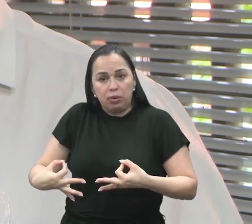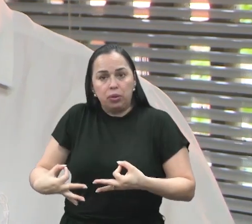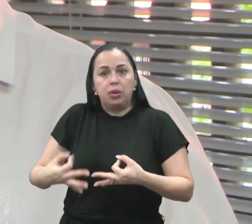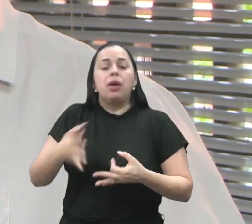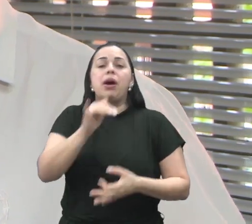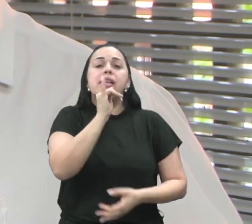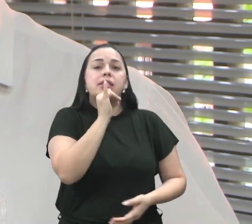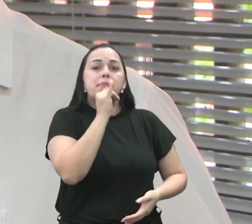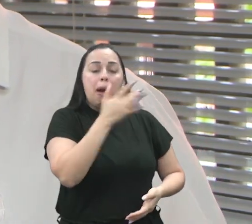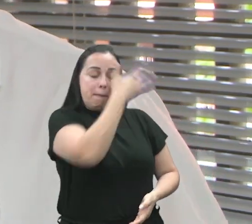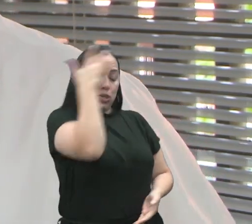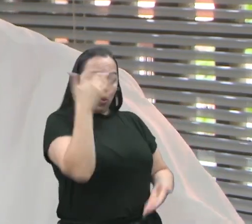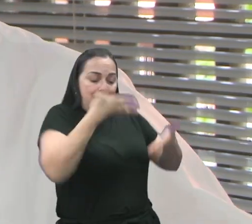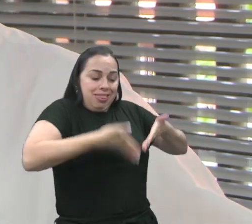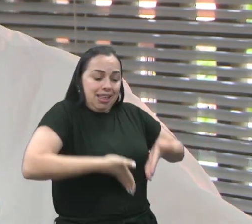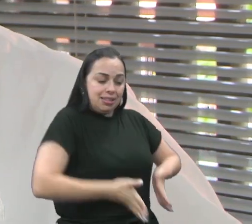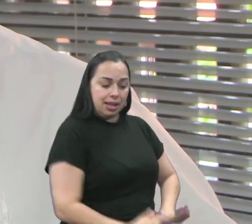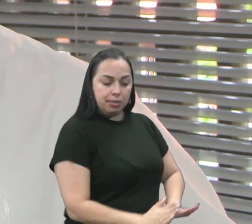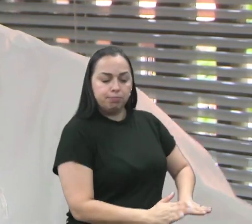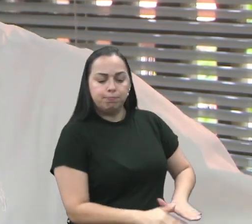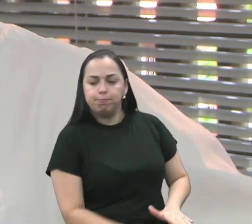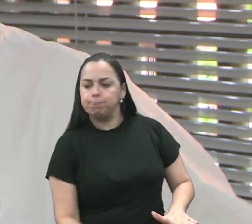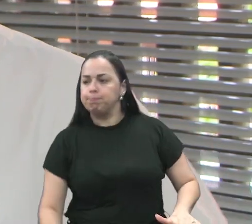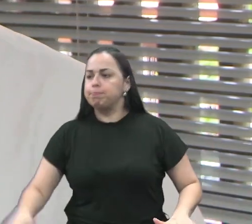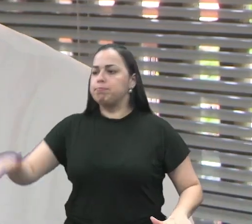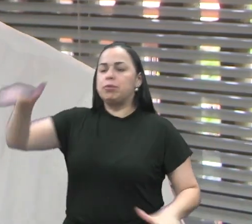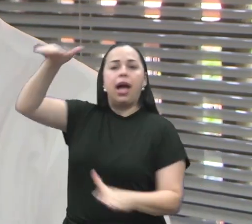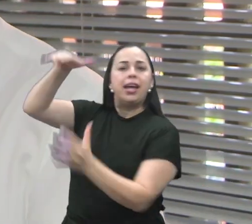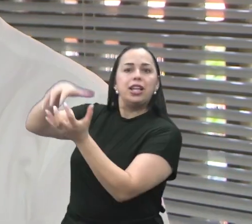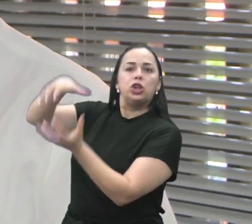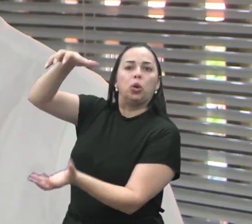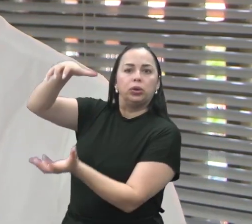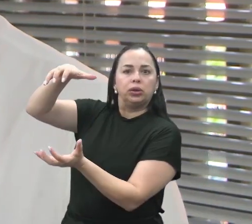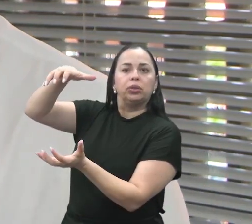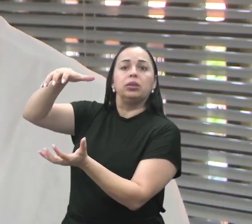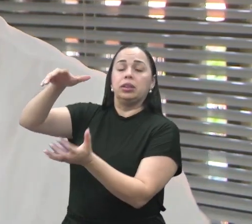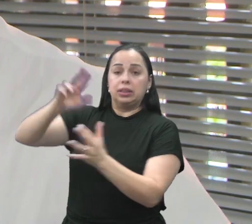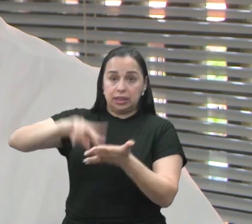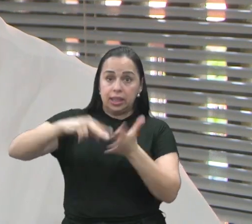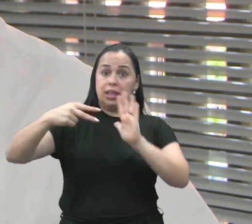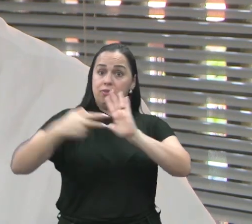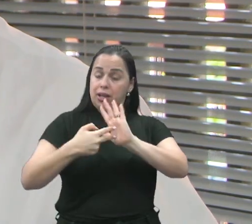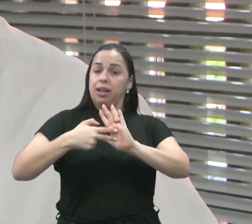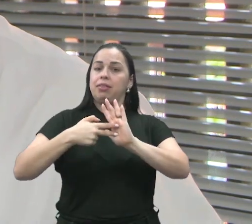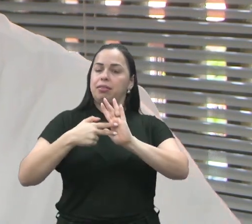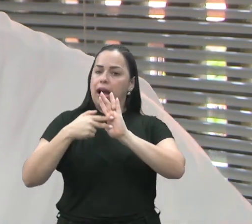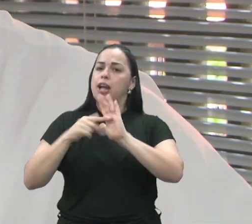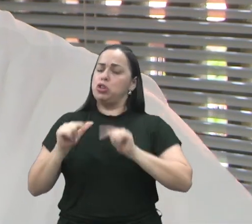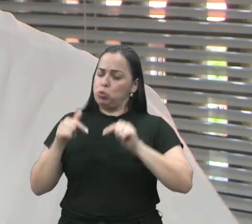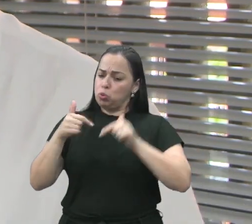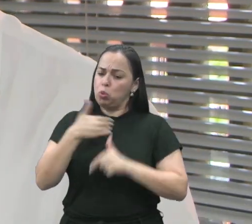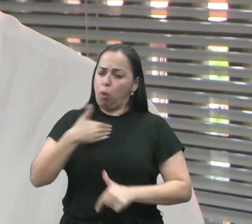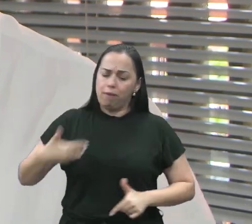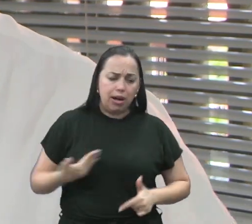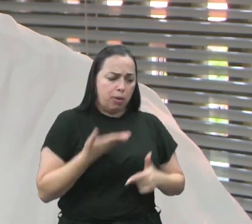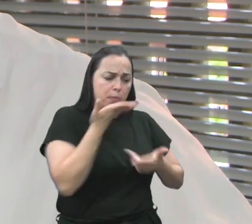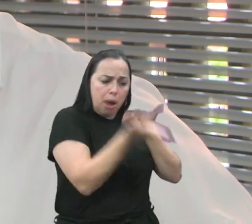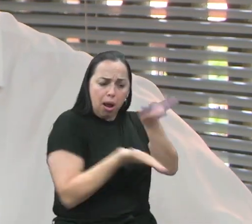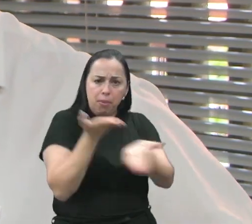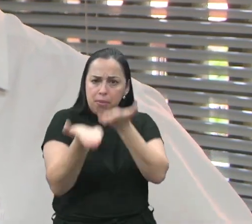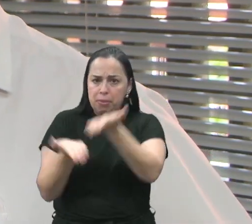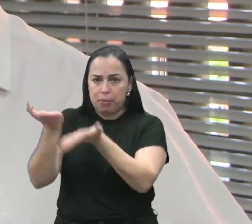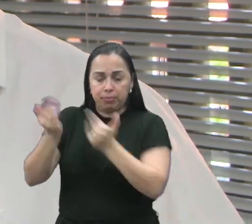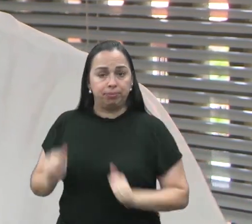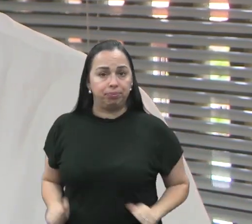na sua integralidade, desde o nascimento até todo o acompanhamento do idoso. Isso parte de uma política compacta